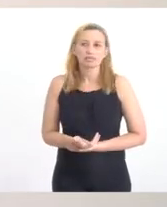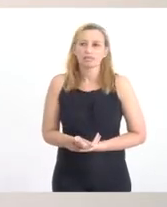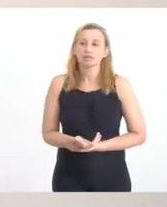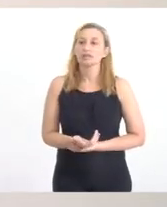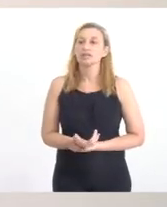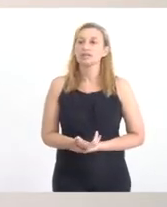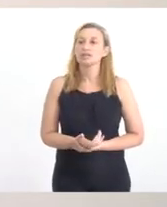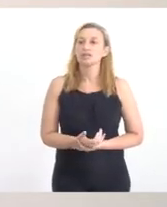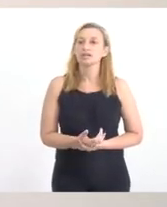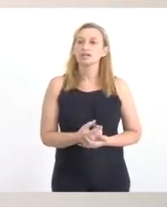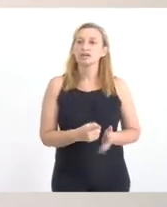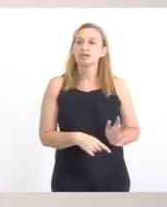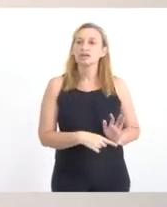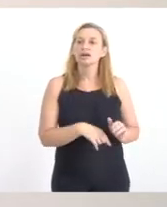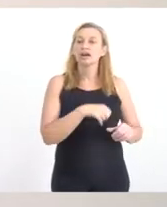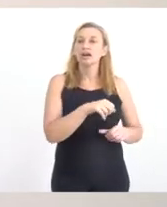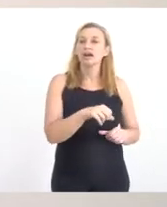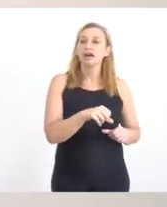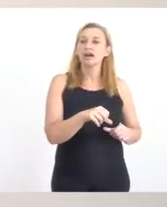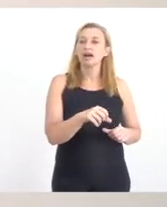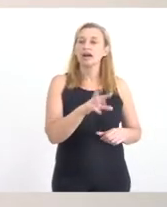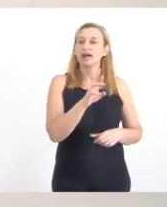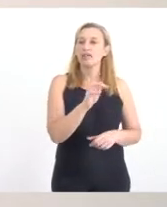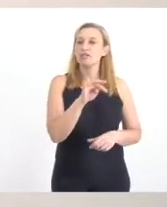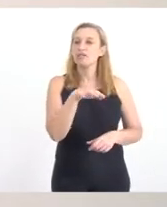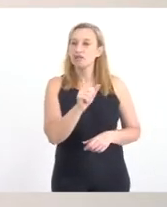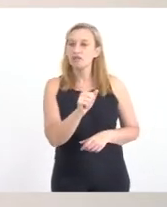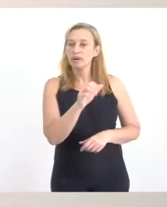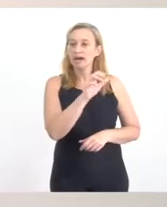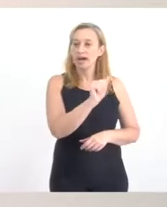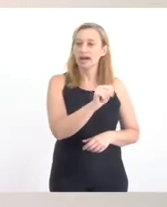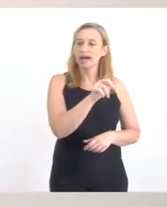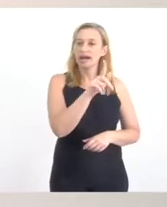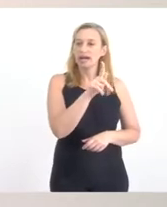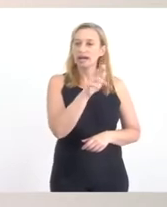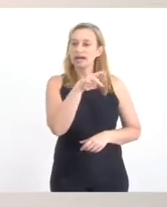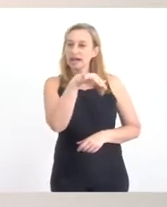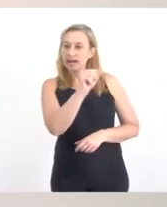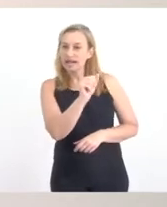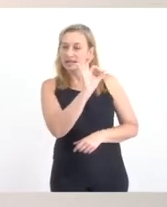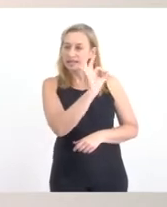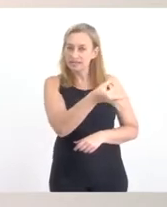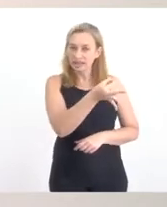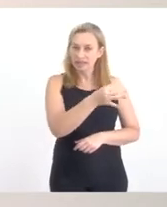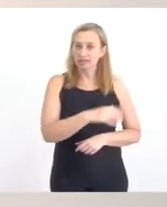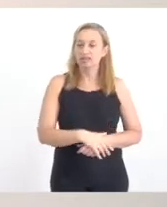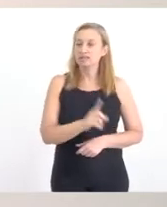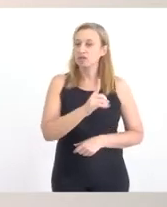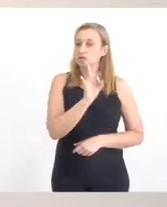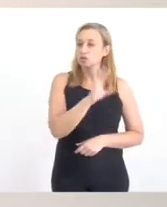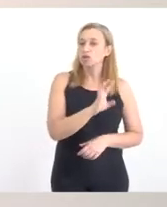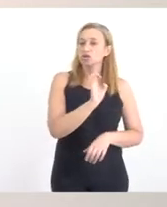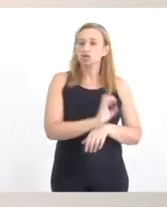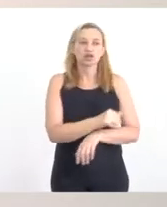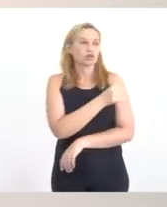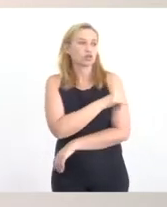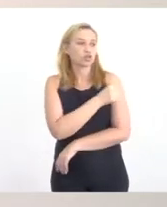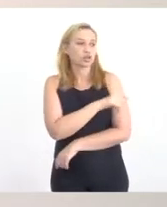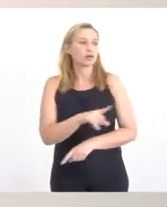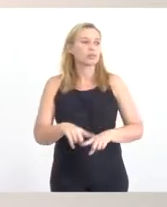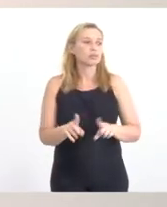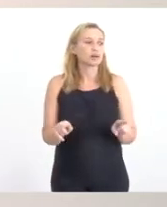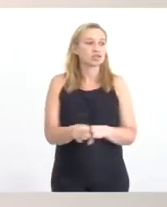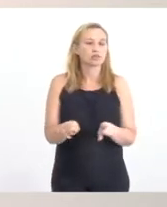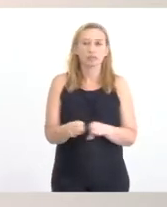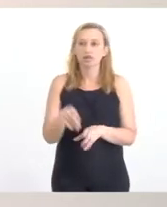e a promover a reforma agrária de maneira concreta não só no estado no Rio de Janeiro